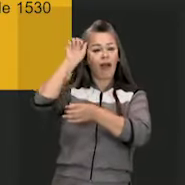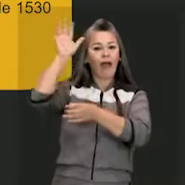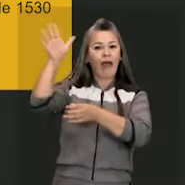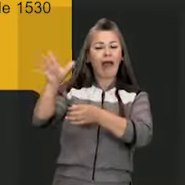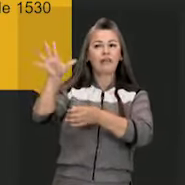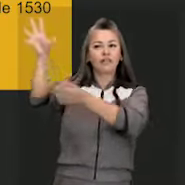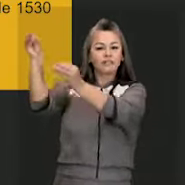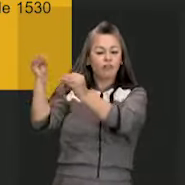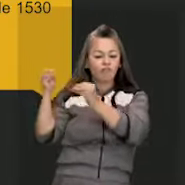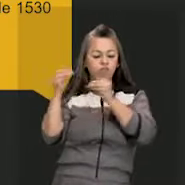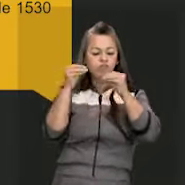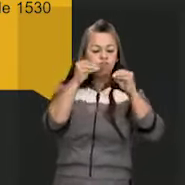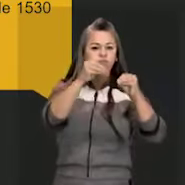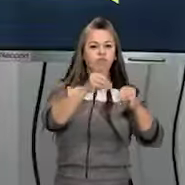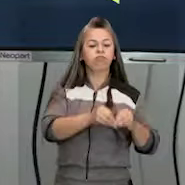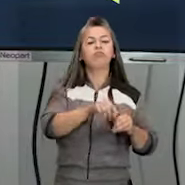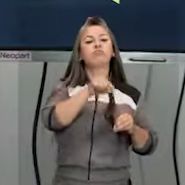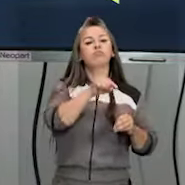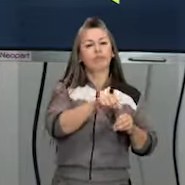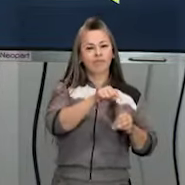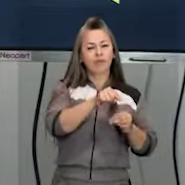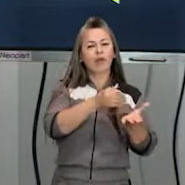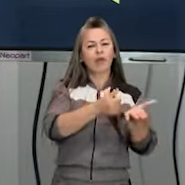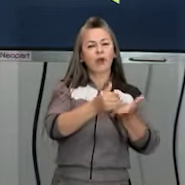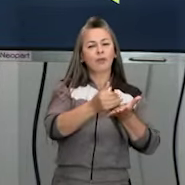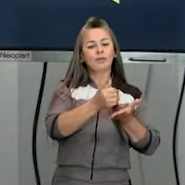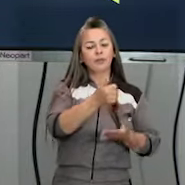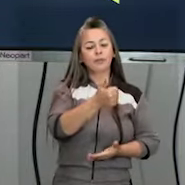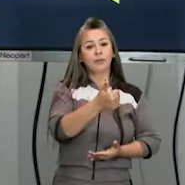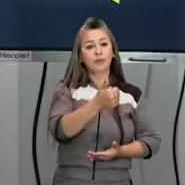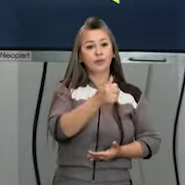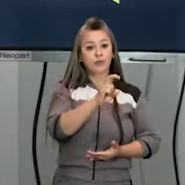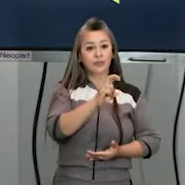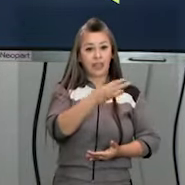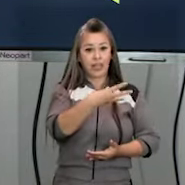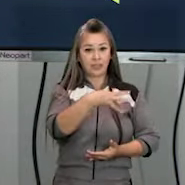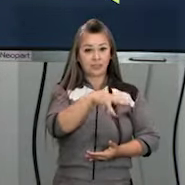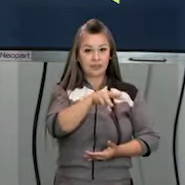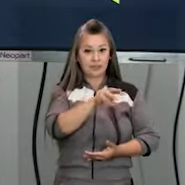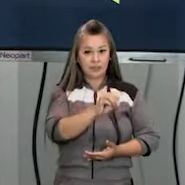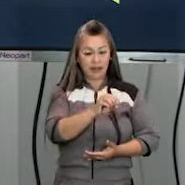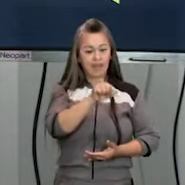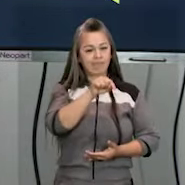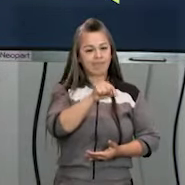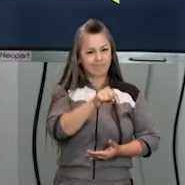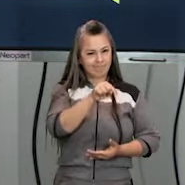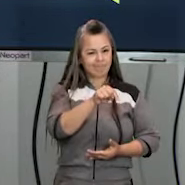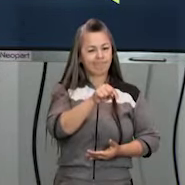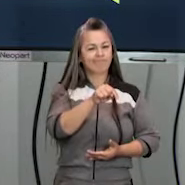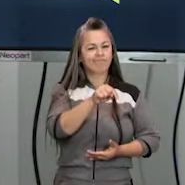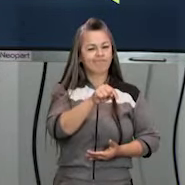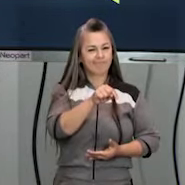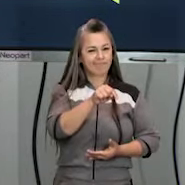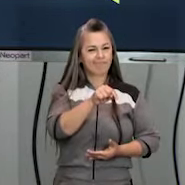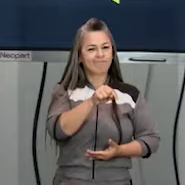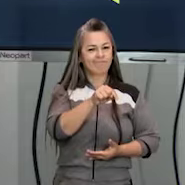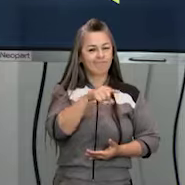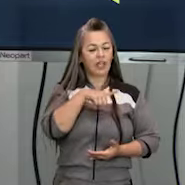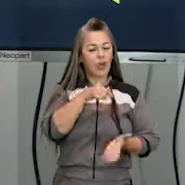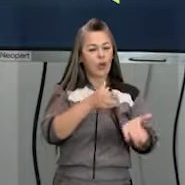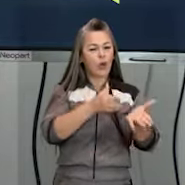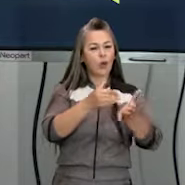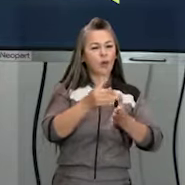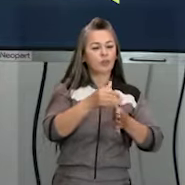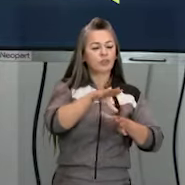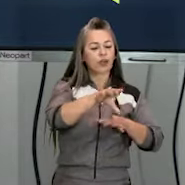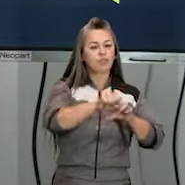partir mais ou menos do ano de 1530, que é o momento também que se inicia a lavoura da cana-de-açúcar